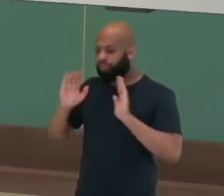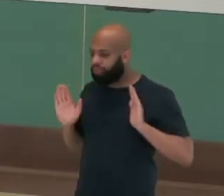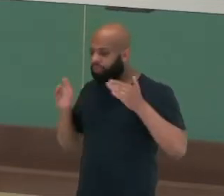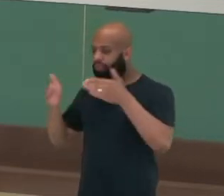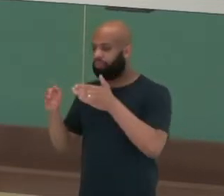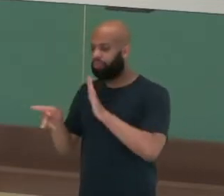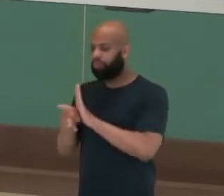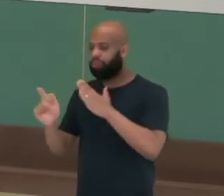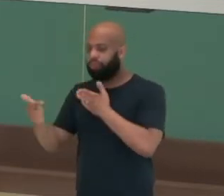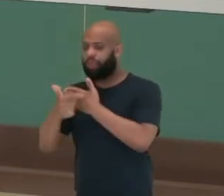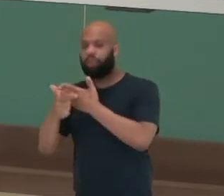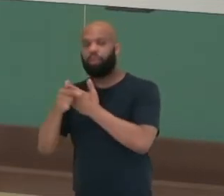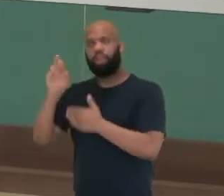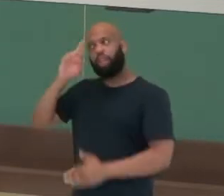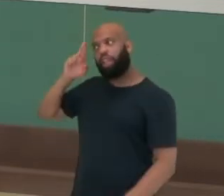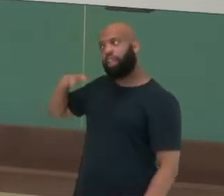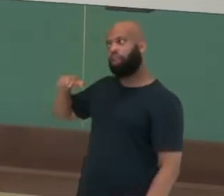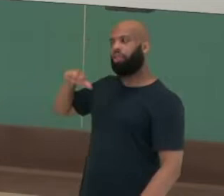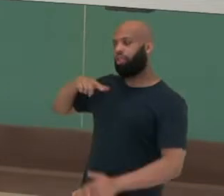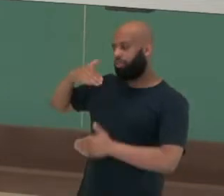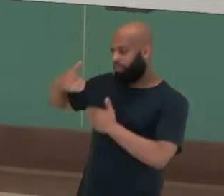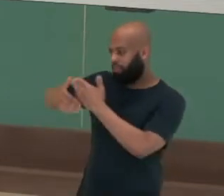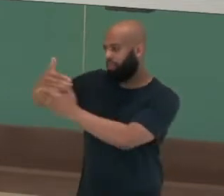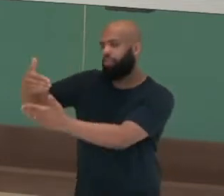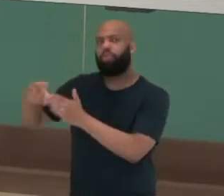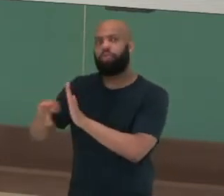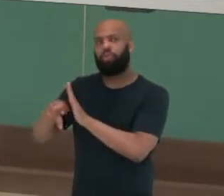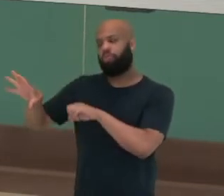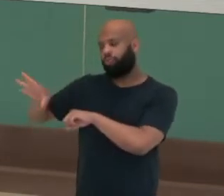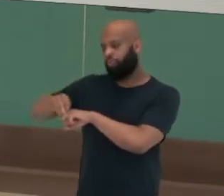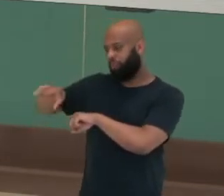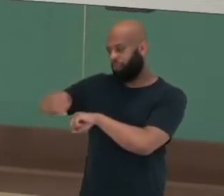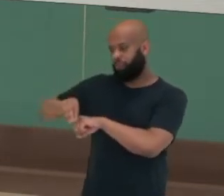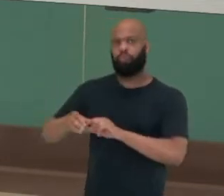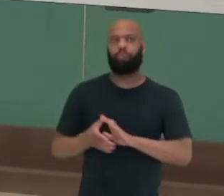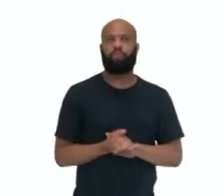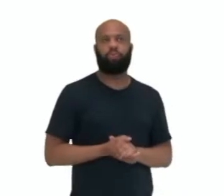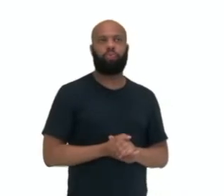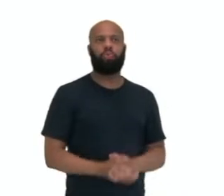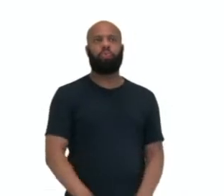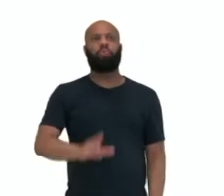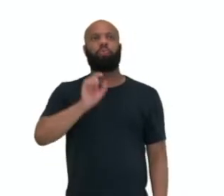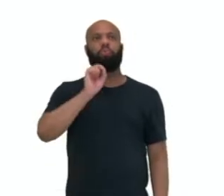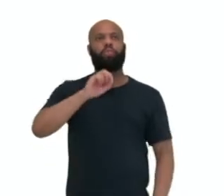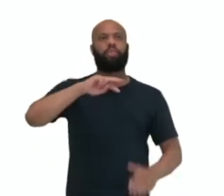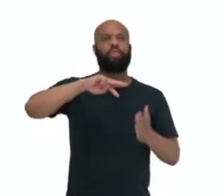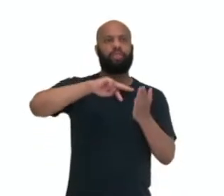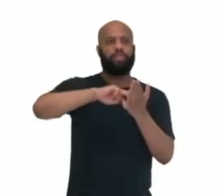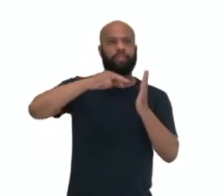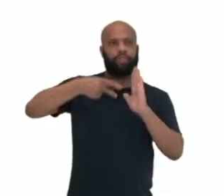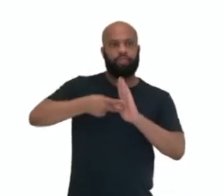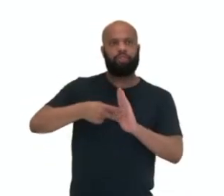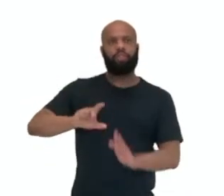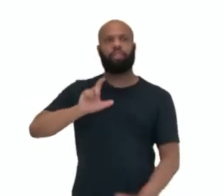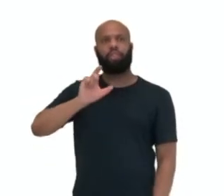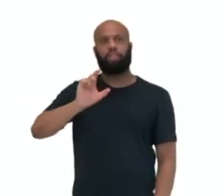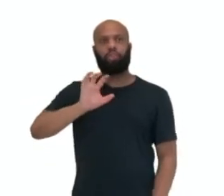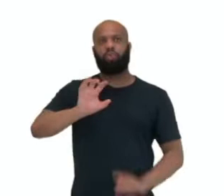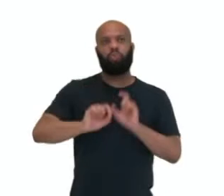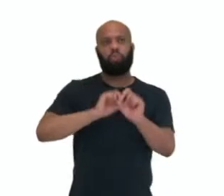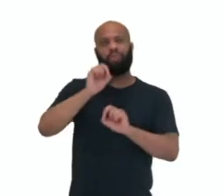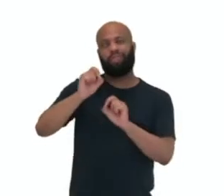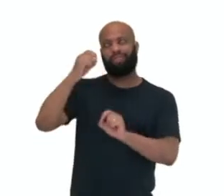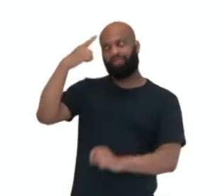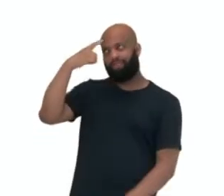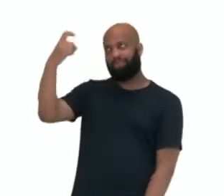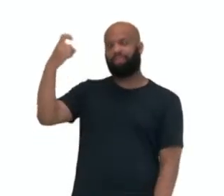o papel da razão no processo do conhecimento. O que são exatamente as chamadas